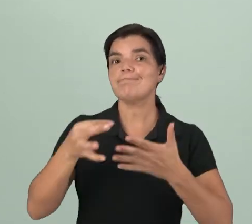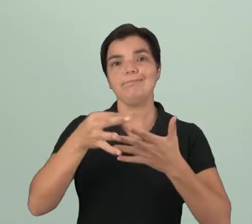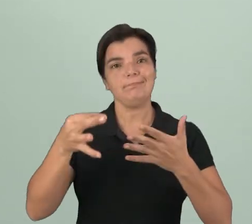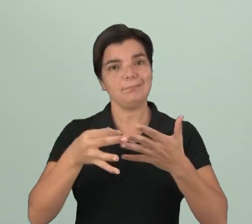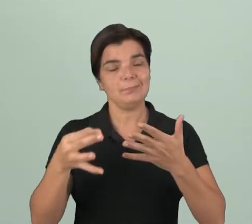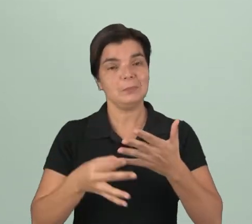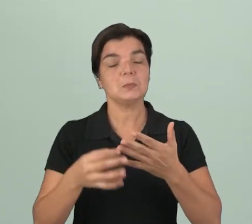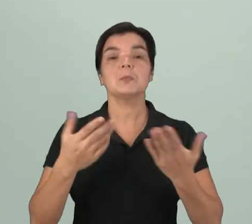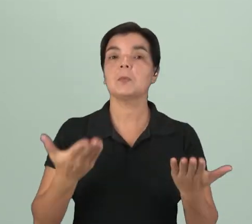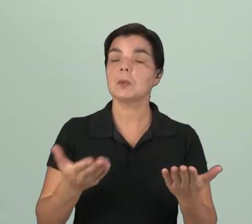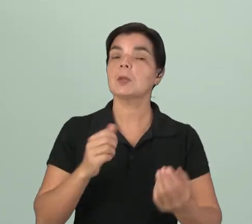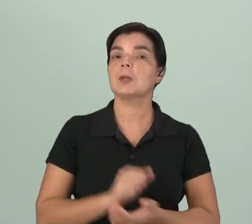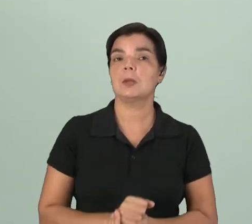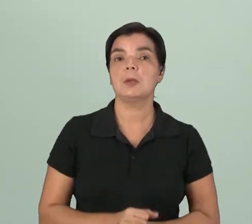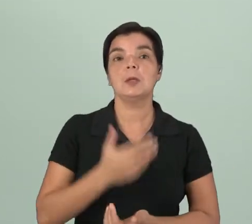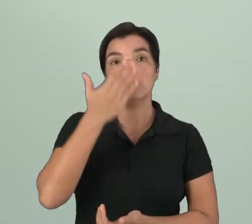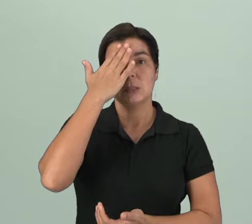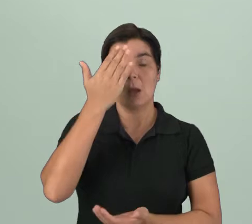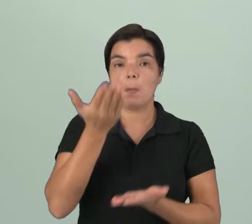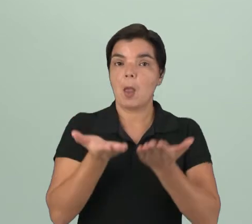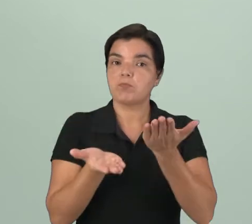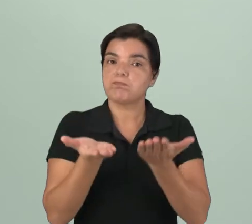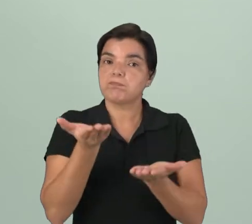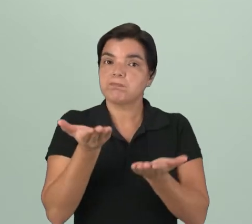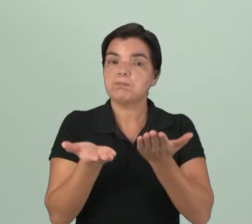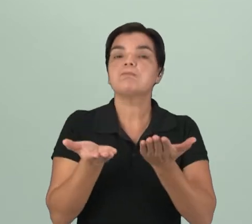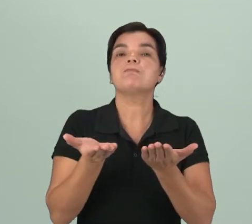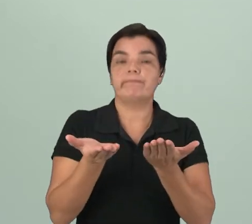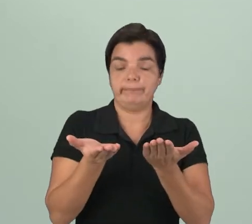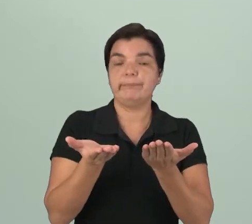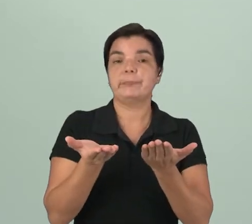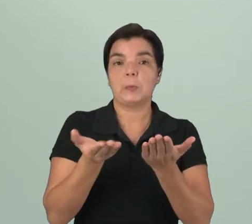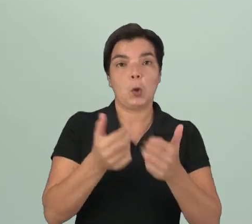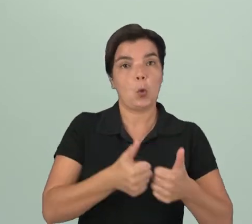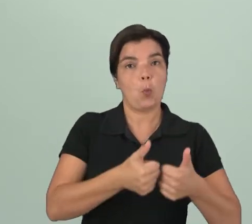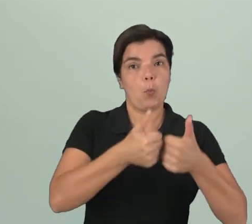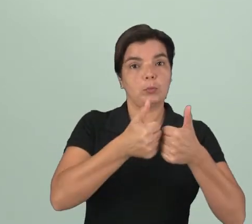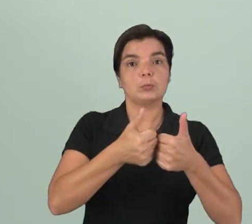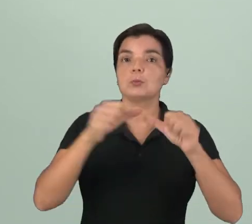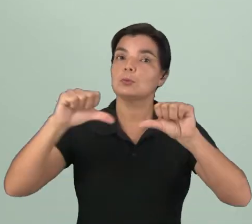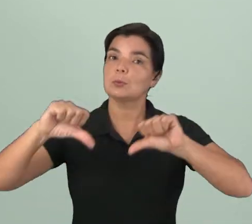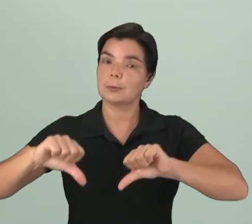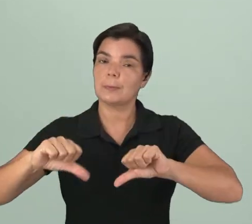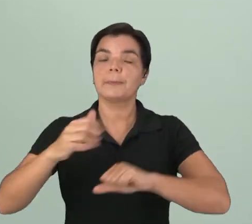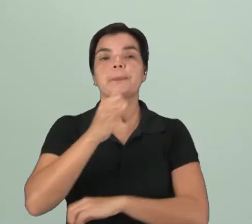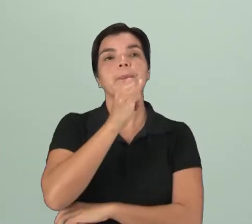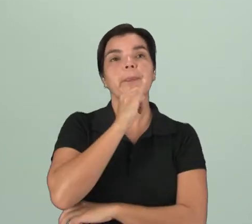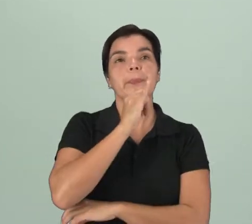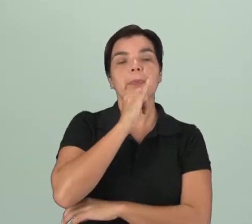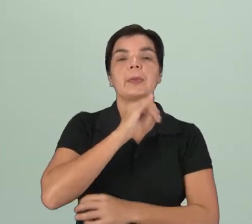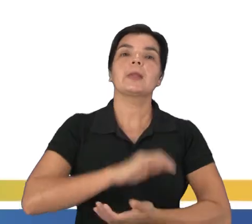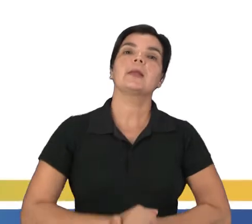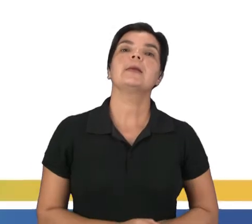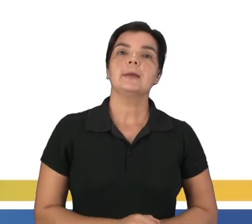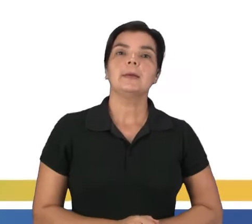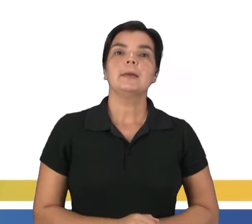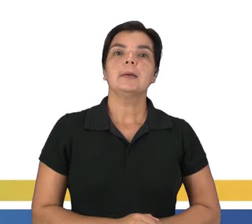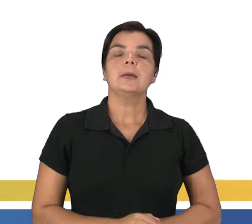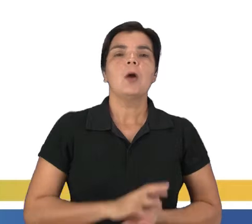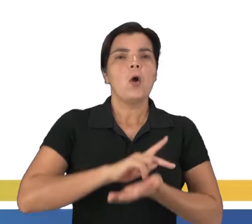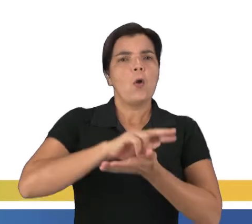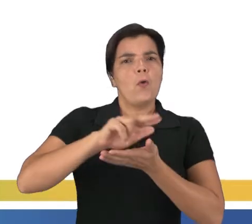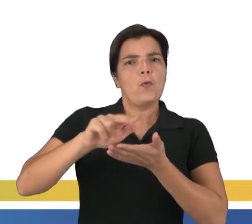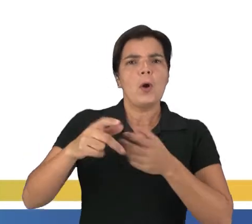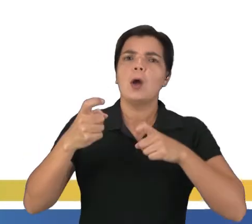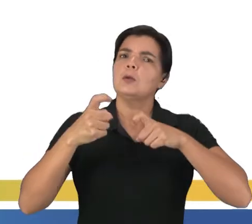né? Então é questão mesmo de saber dosar e de equilibrar os pontos positivos e negativos. Por exemplo,